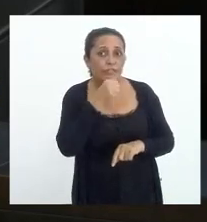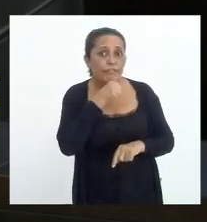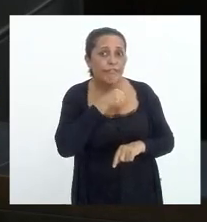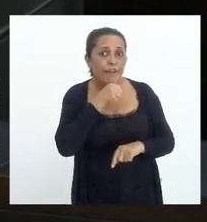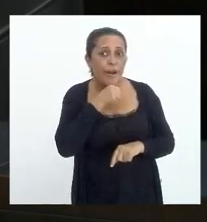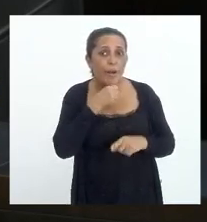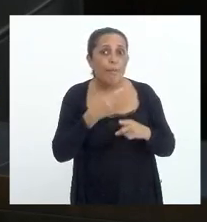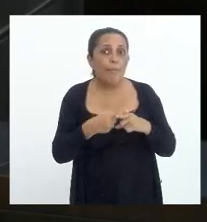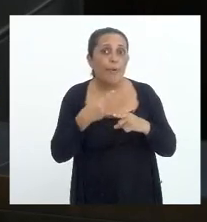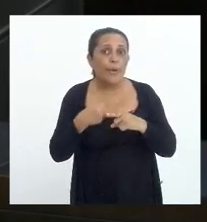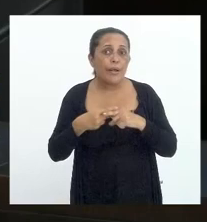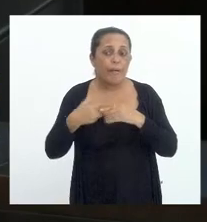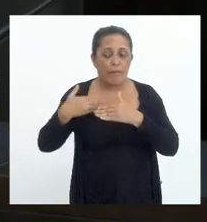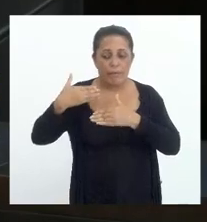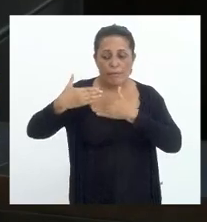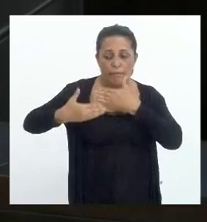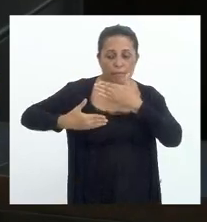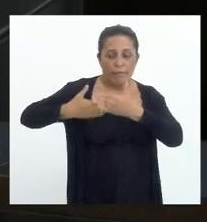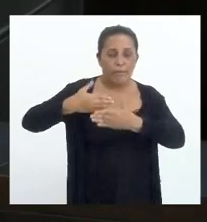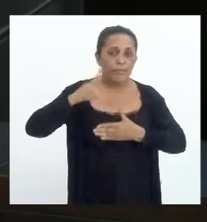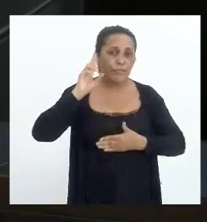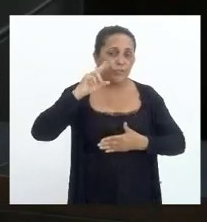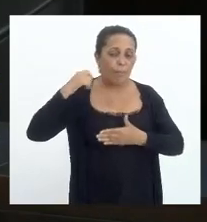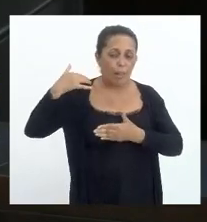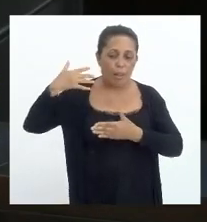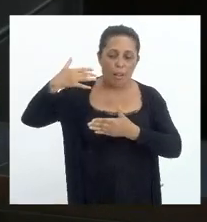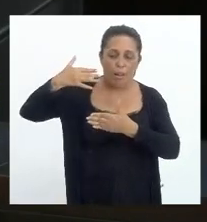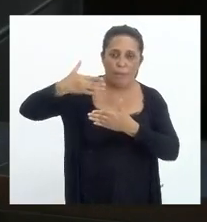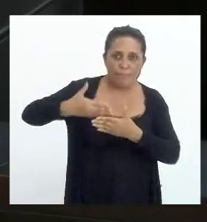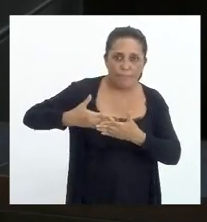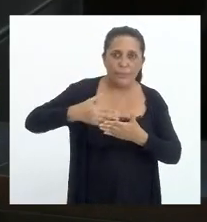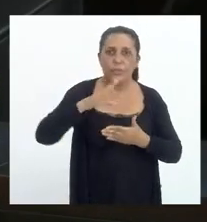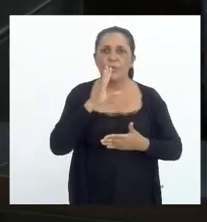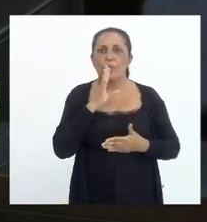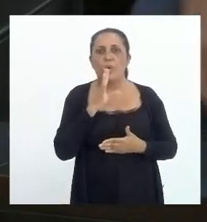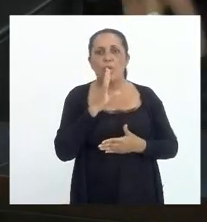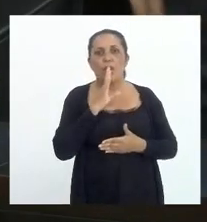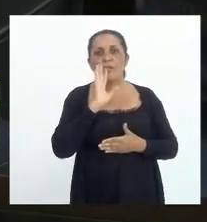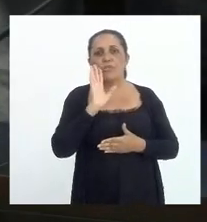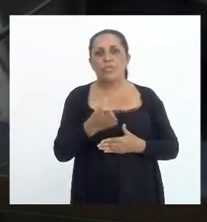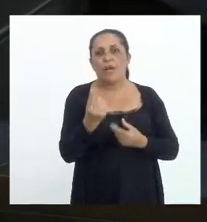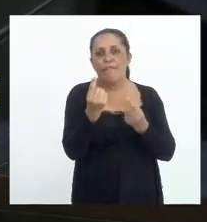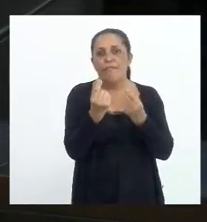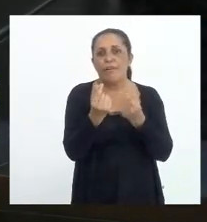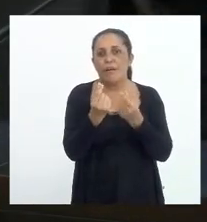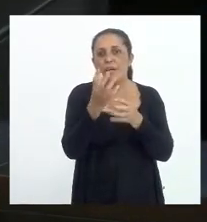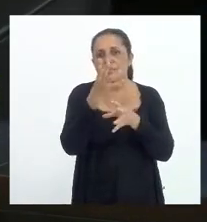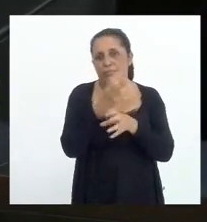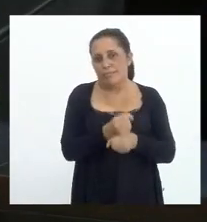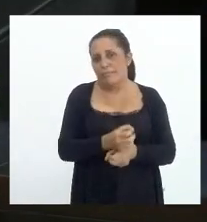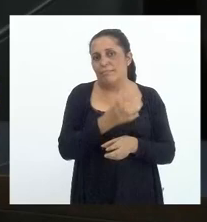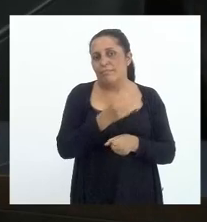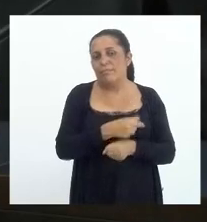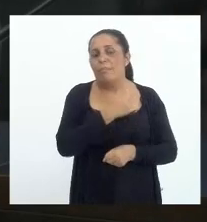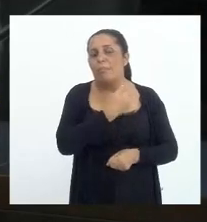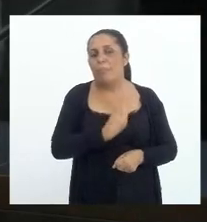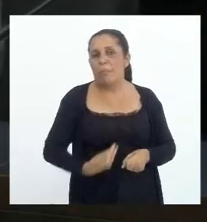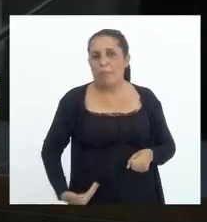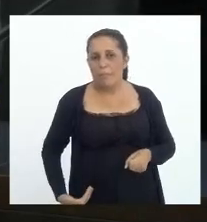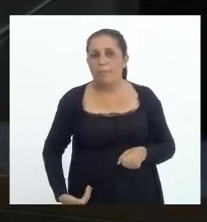vantagem, né? Porque a gente tem muita história para contar, e eu já conheço um pouquinho as finanças públicas aqui do Estado do Rio.